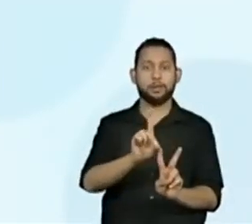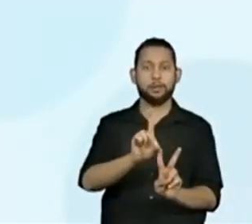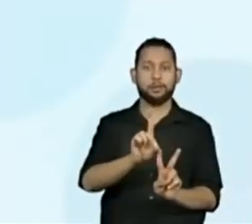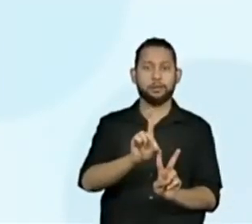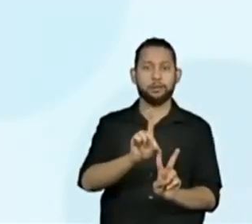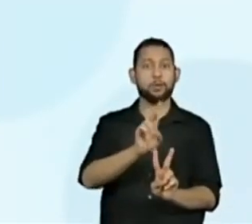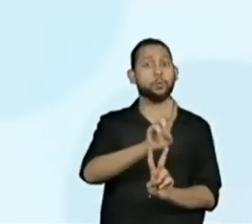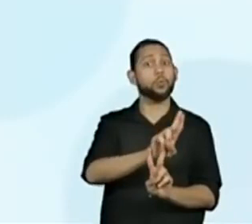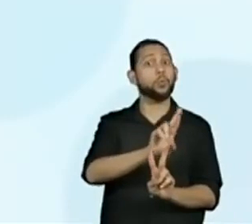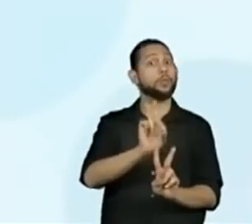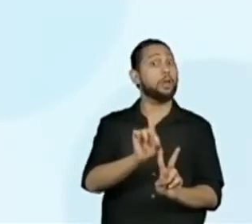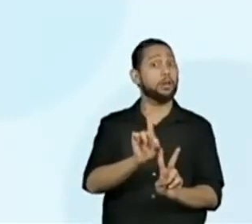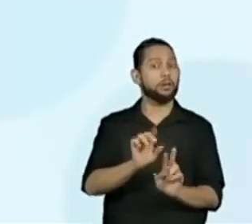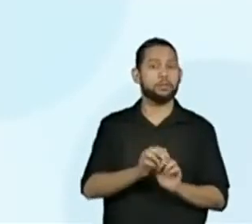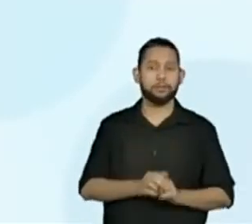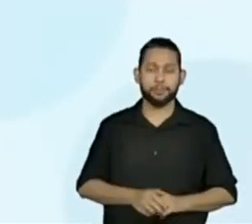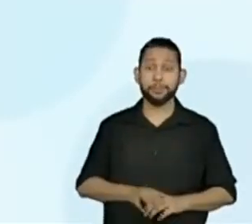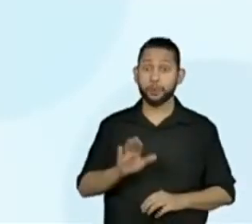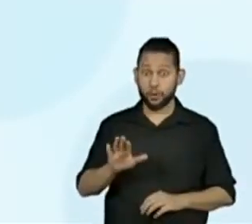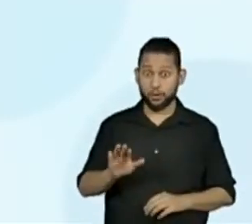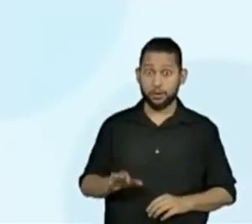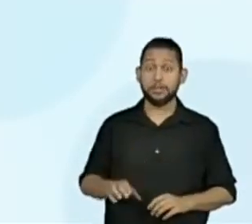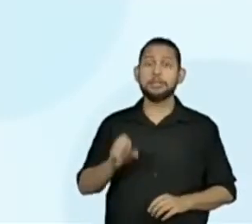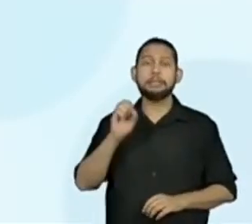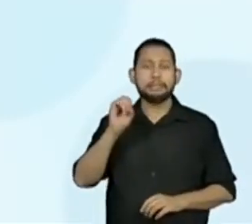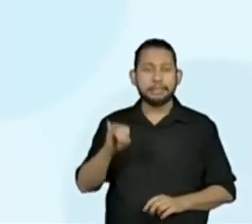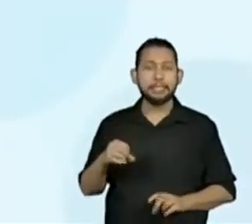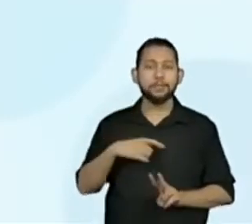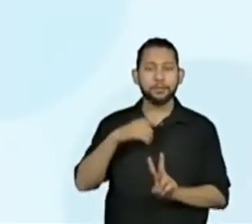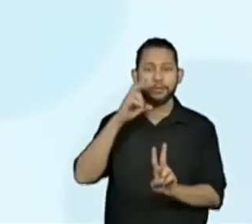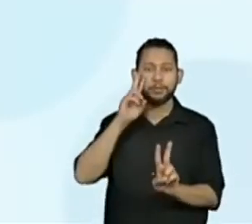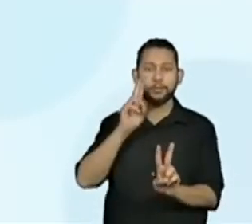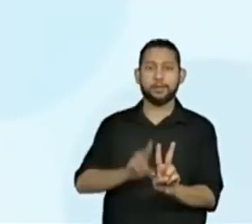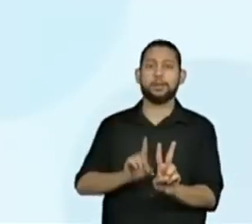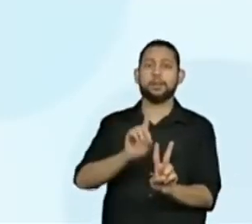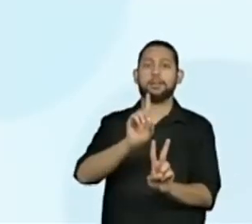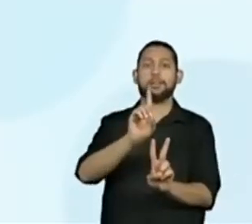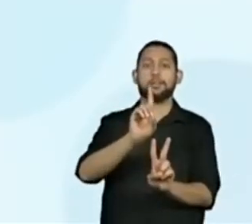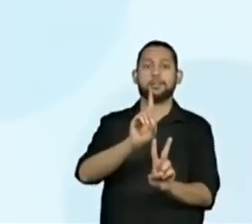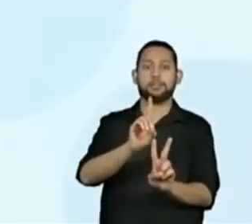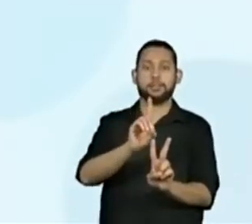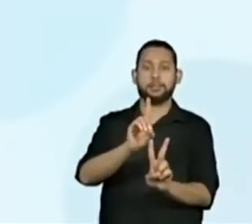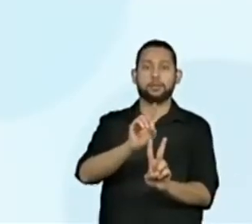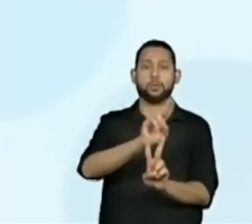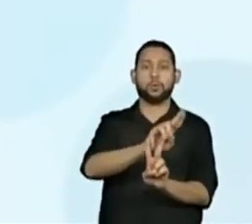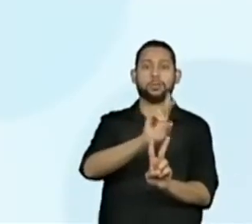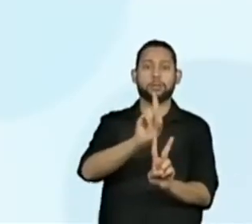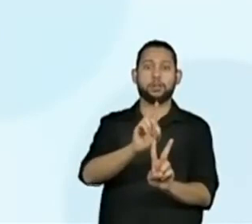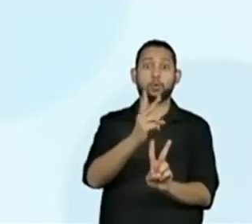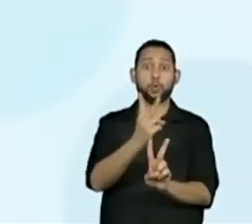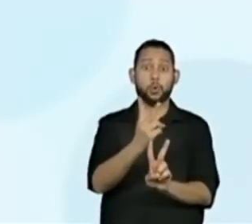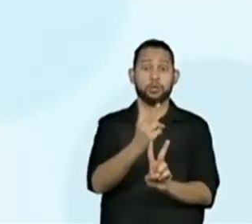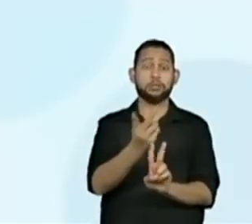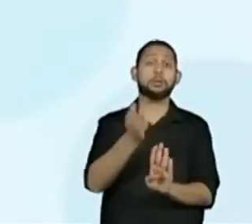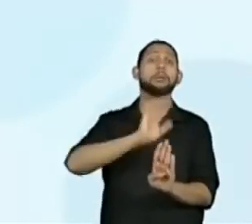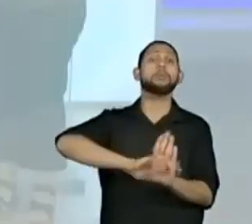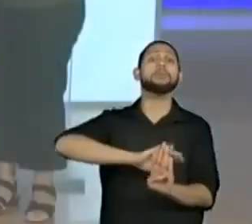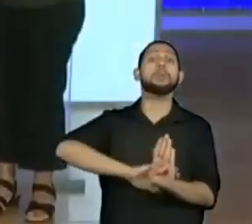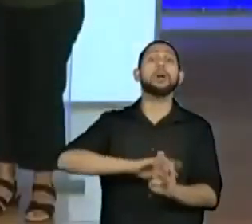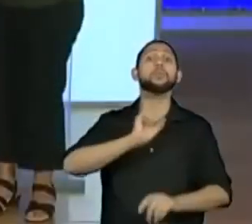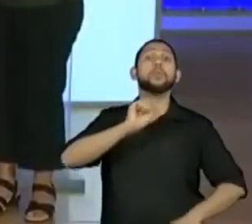outra segunda dica, pessoal. Quando o 2 está na posição da dezena, ele não é apenas o número 2, ele é o